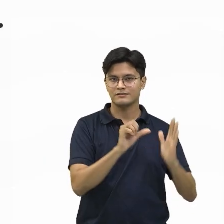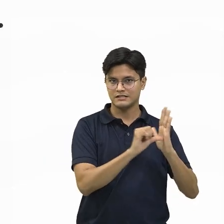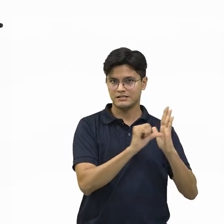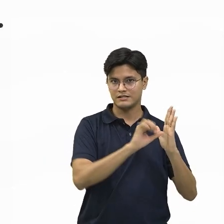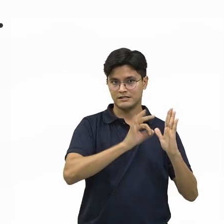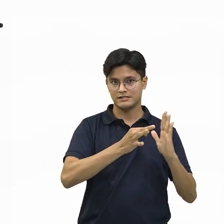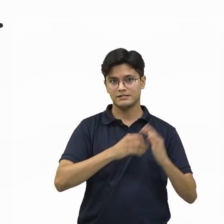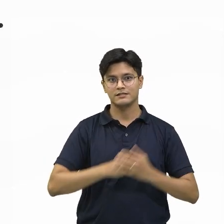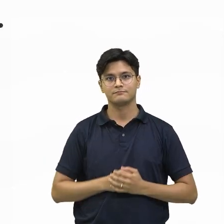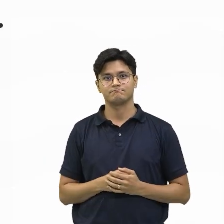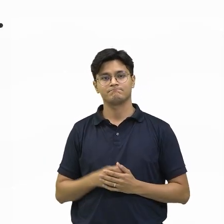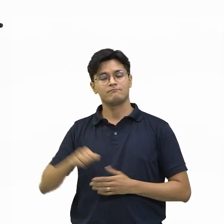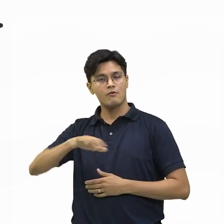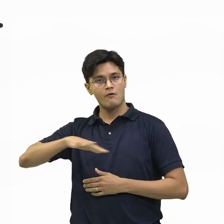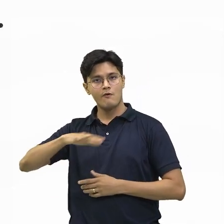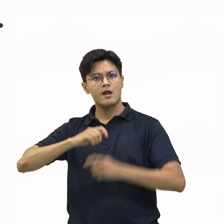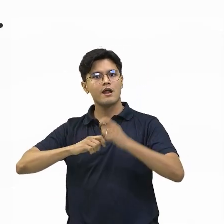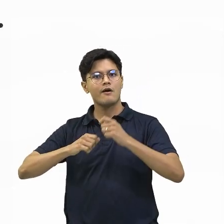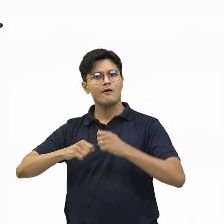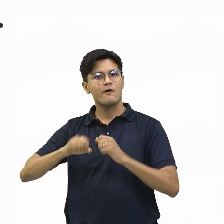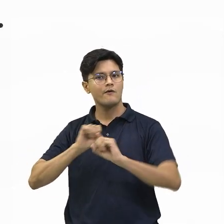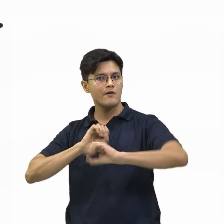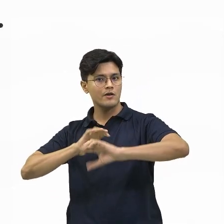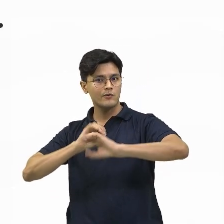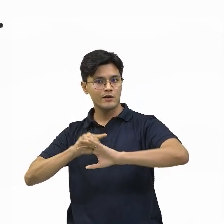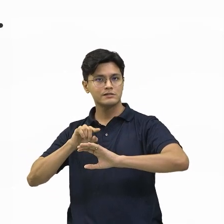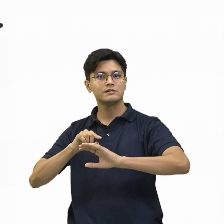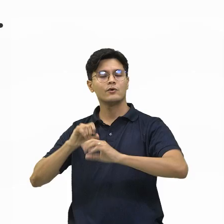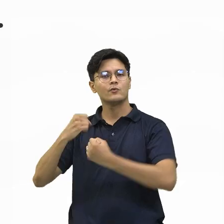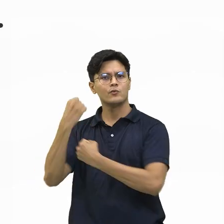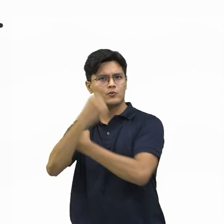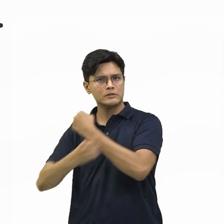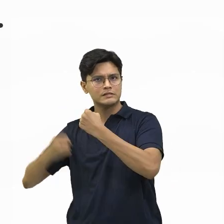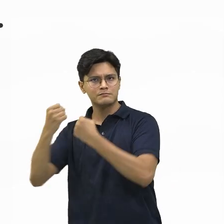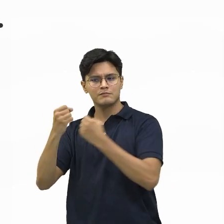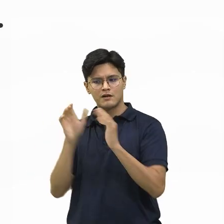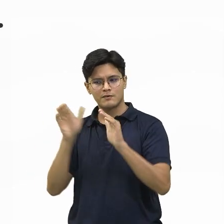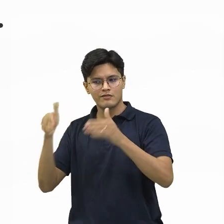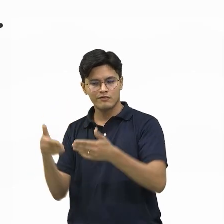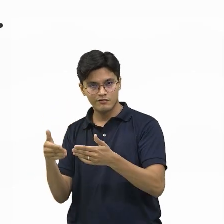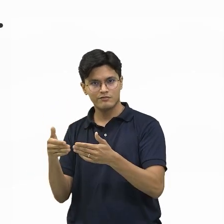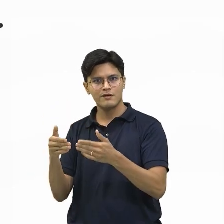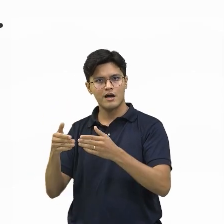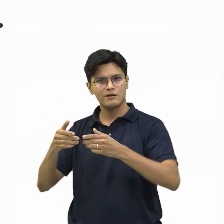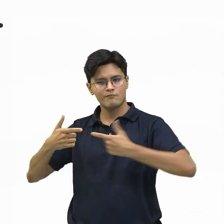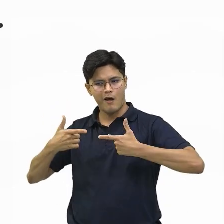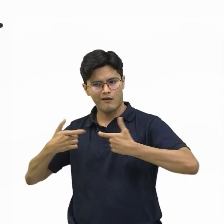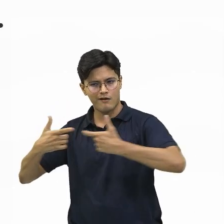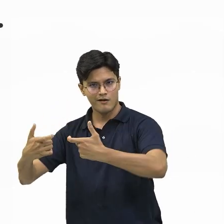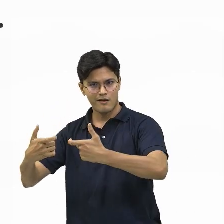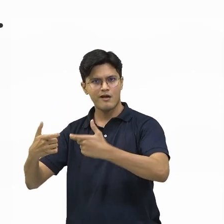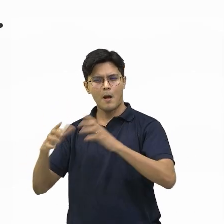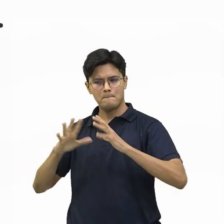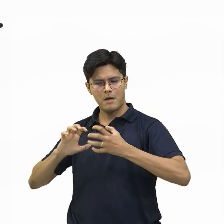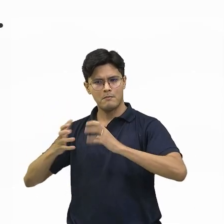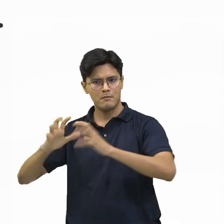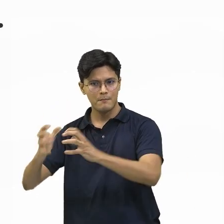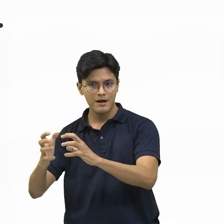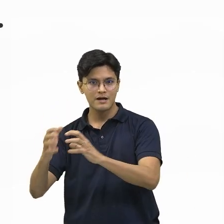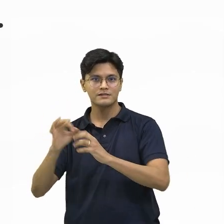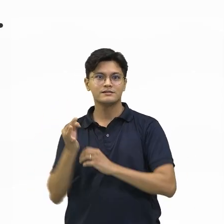tem Esparta muito voltada para a guerra e o conflito, enquanto que Atenas, você